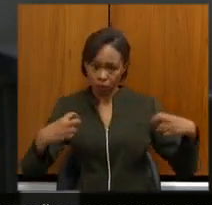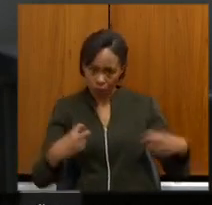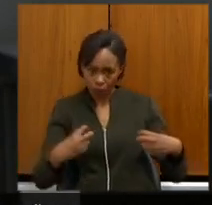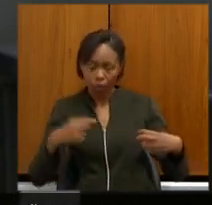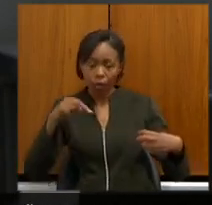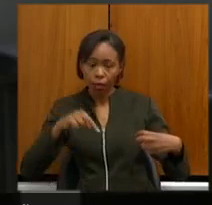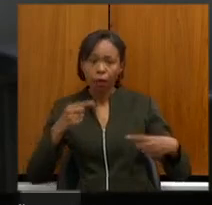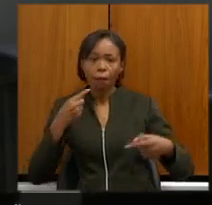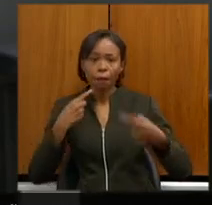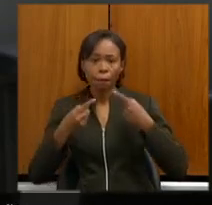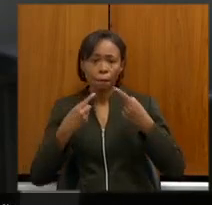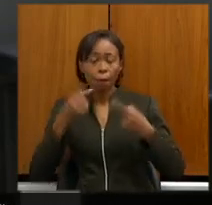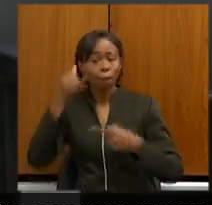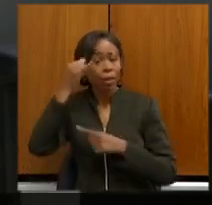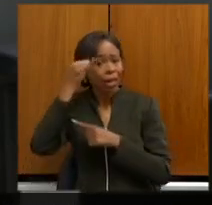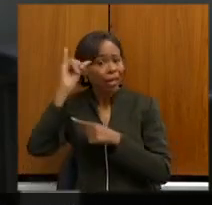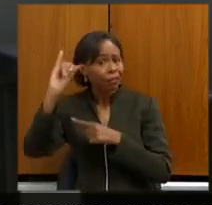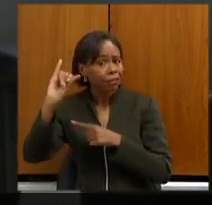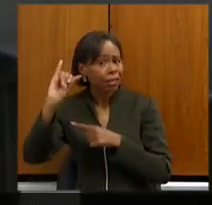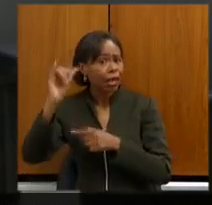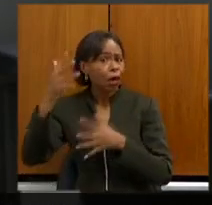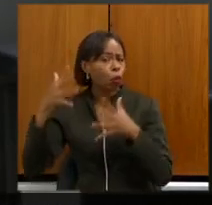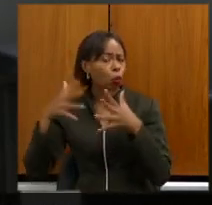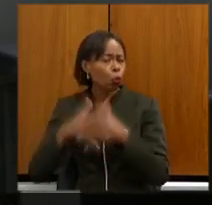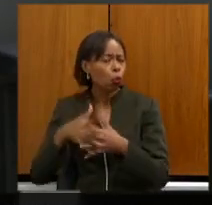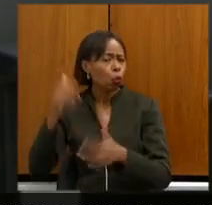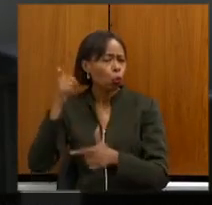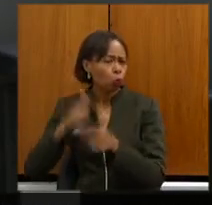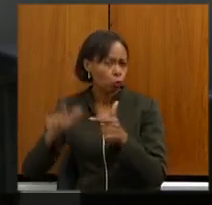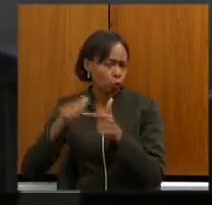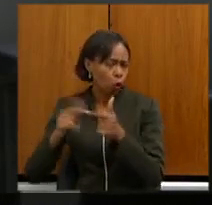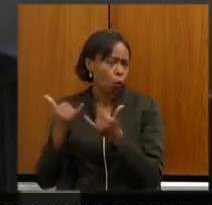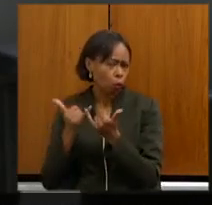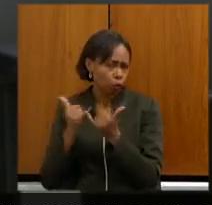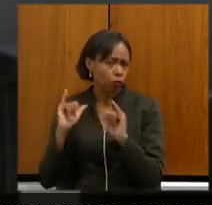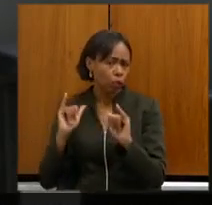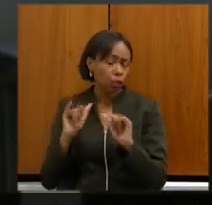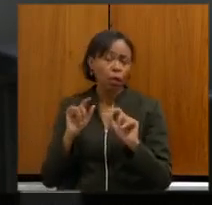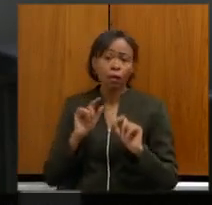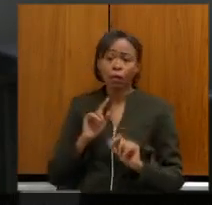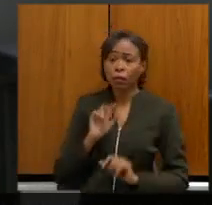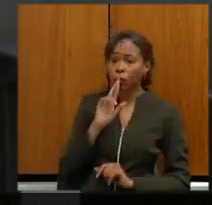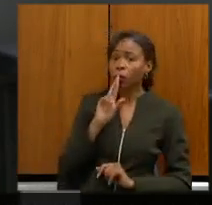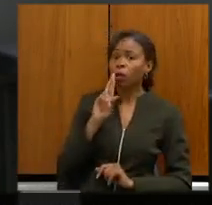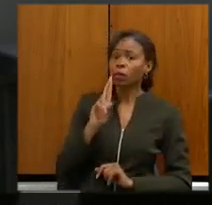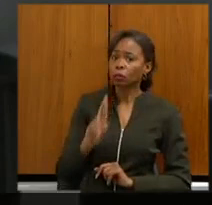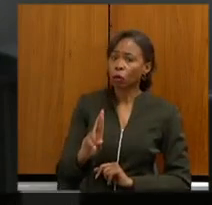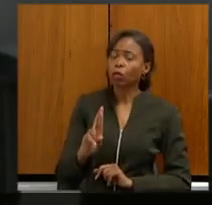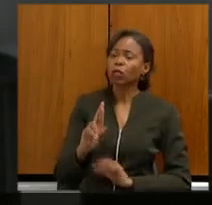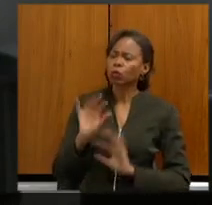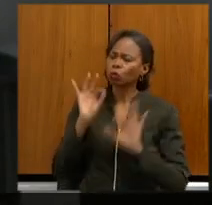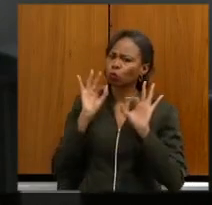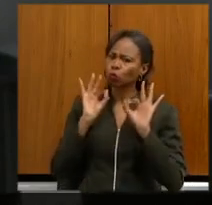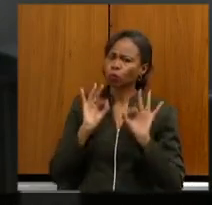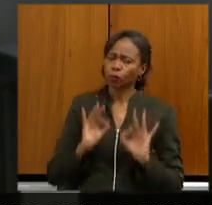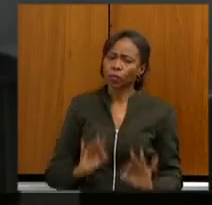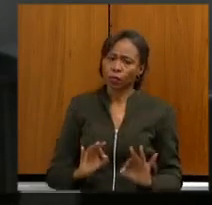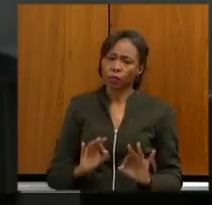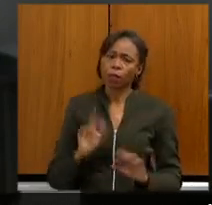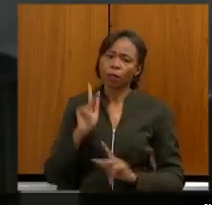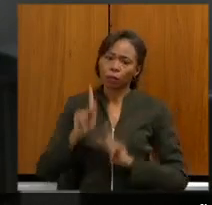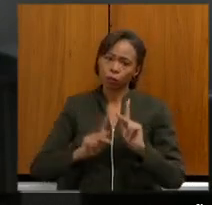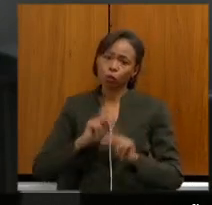para evitar os conflitos e para dar resposta com um mínimo de justiça para aqueles que buscam o